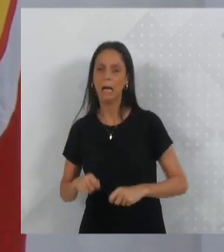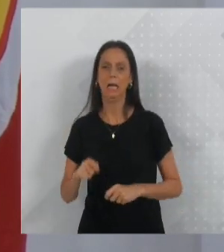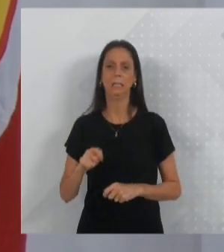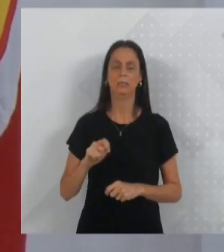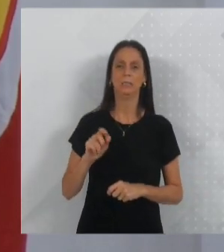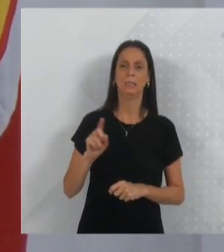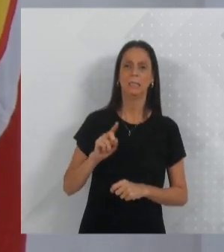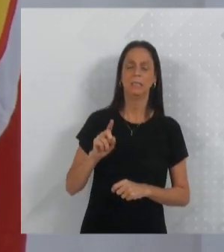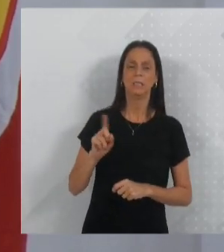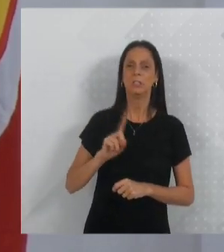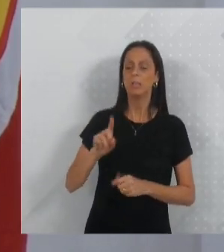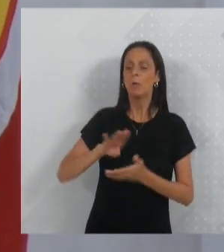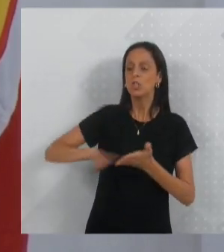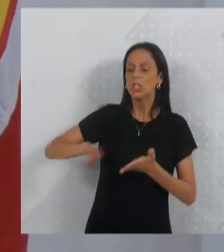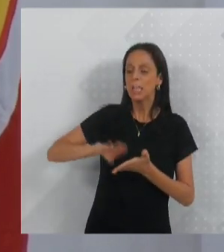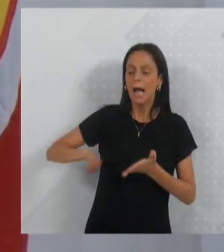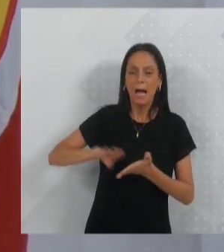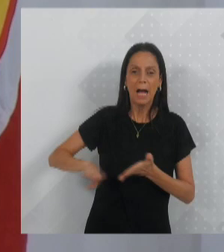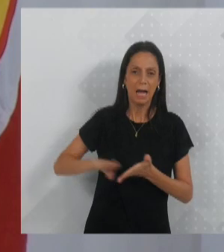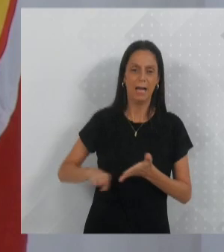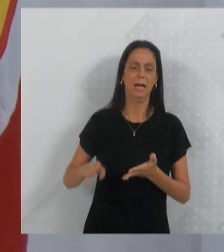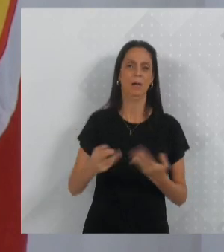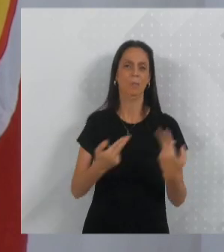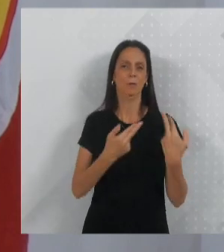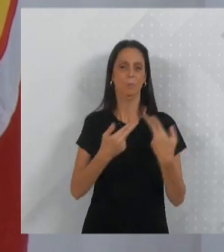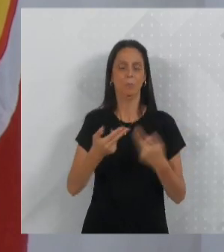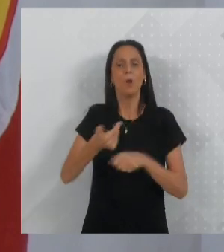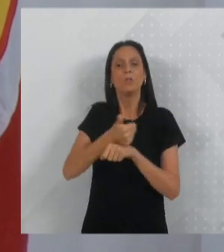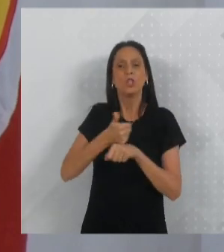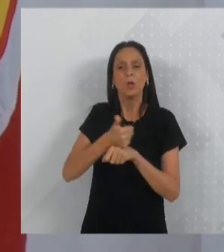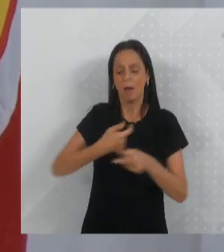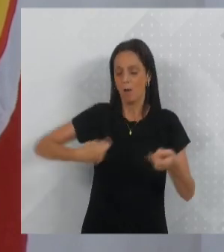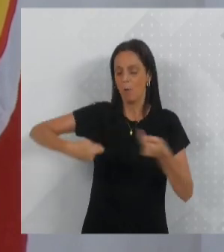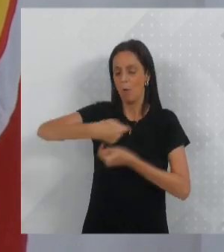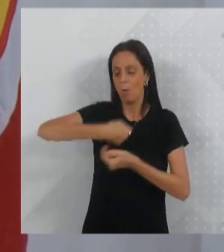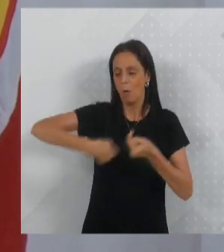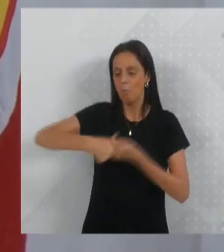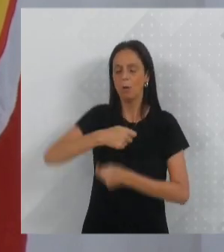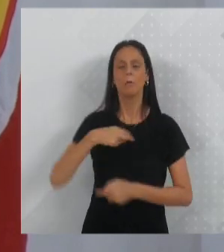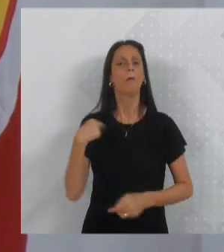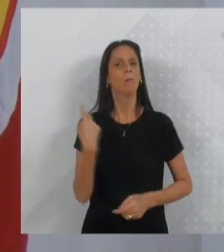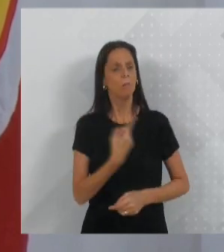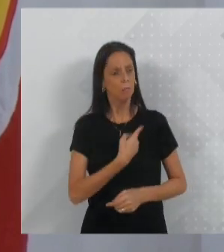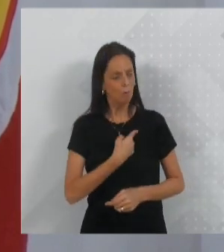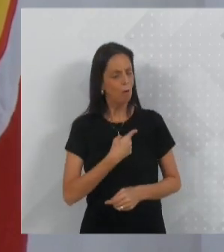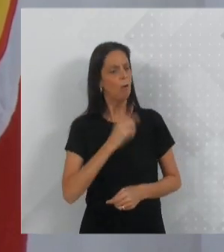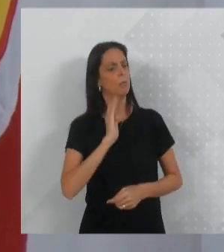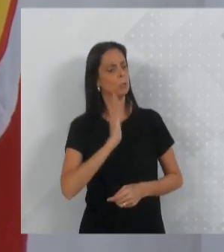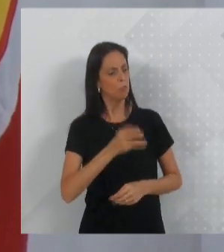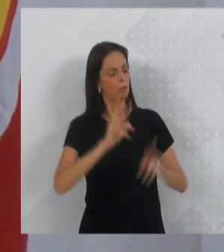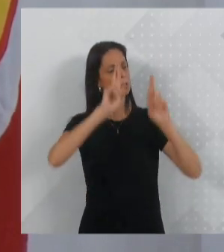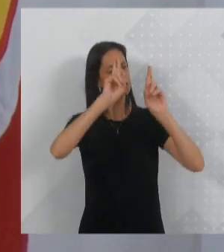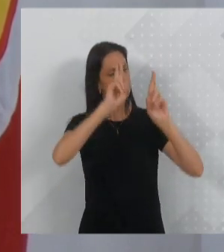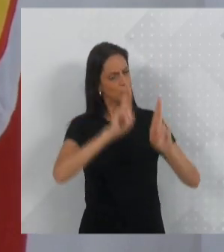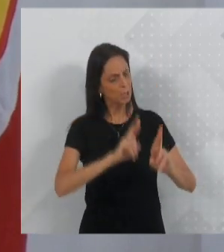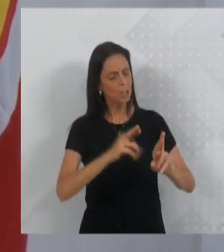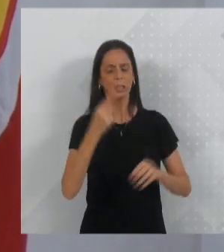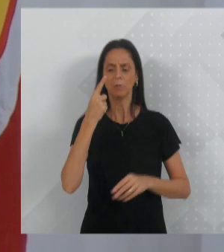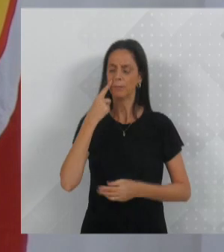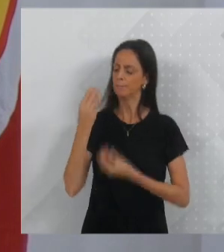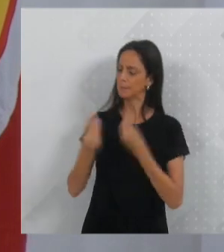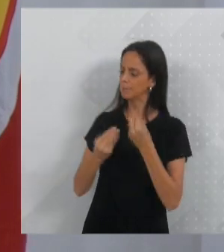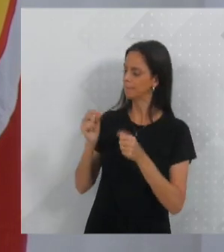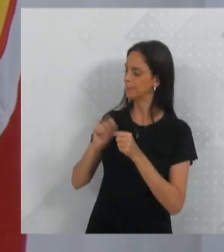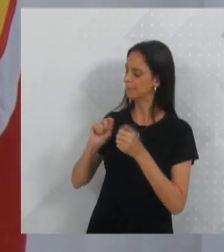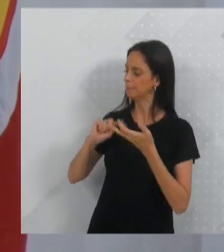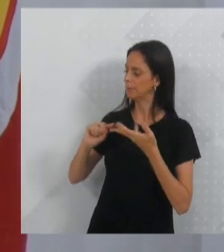cobrador nós tivemos aqui e estamos trabalhando isso com muito carinho com muito respeito tendo em vista a tecnologia tendo